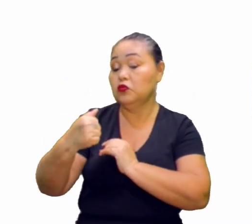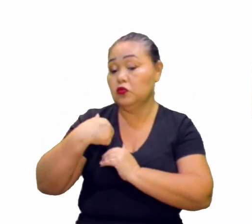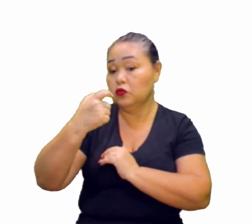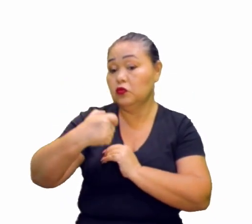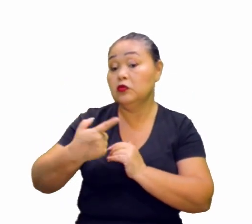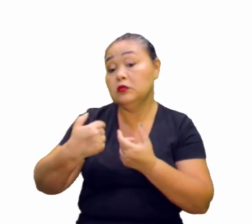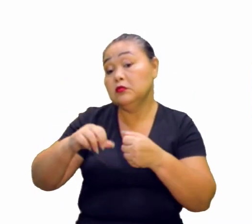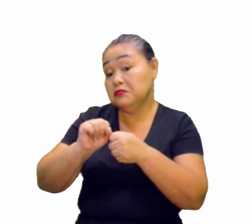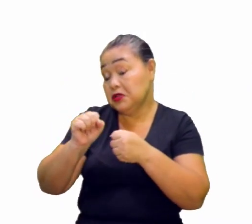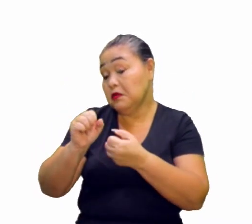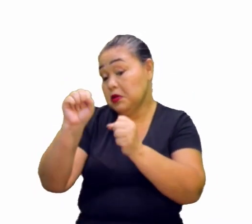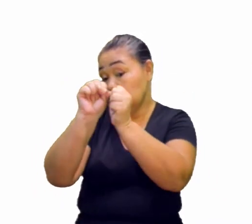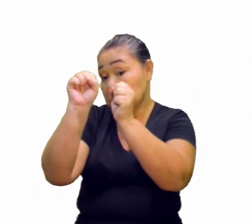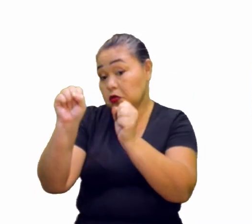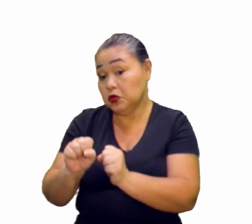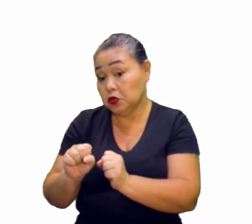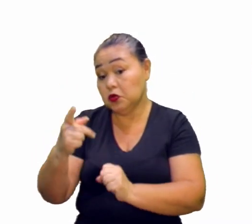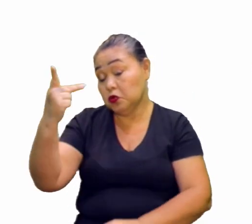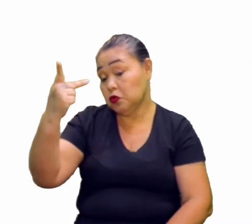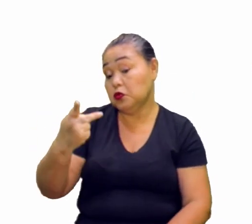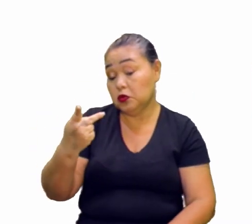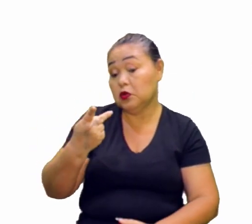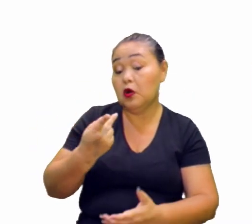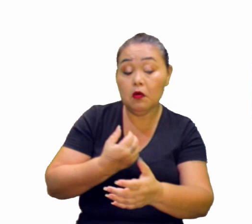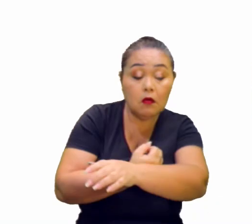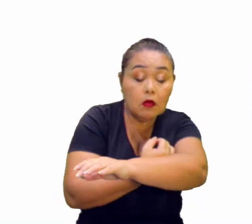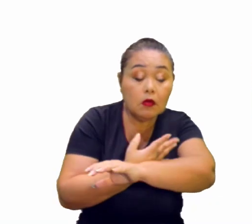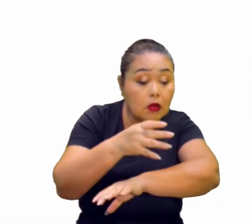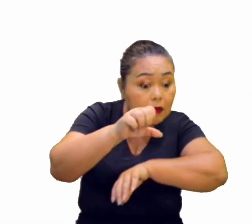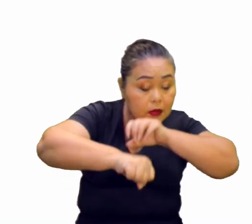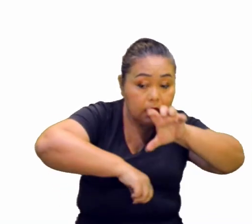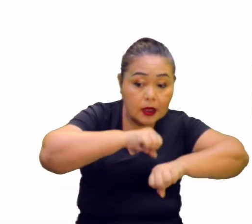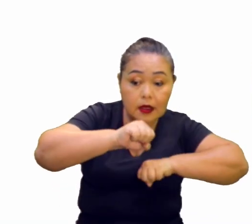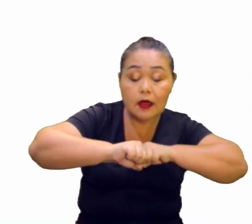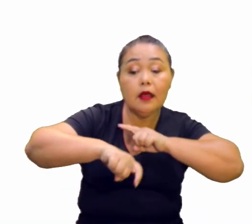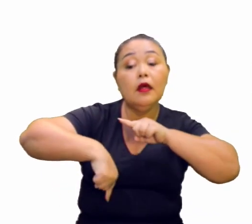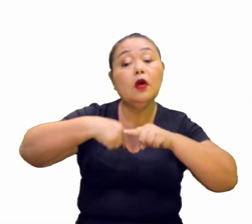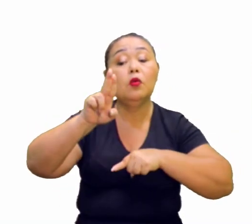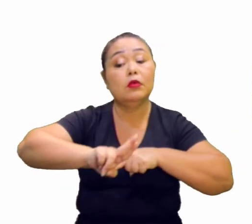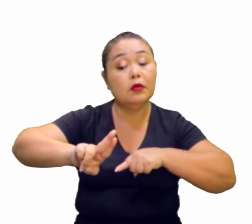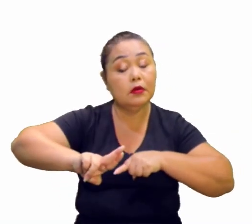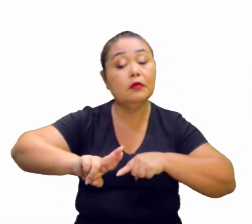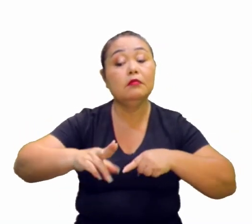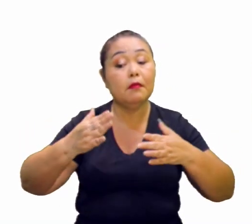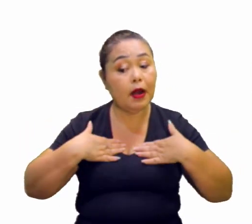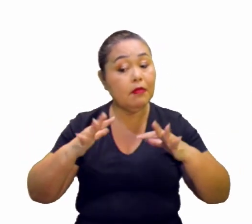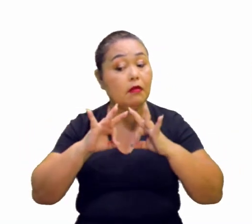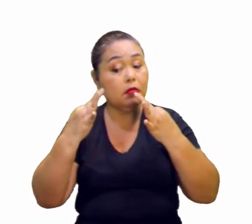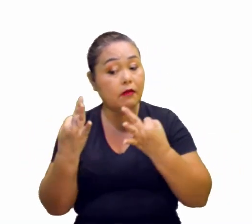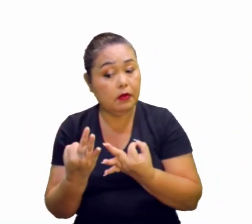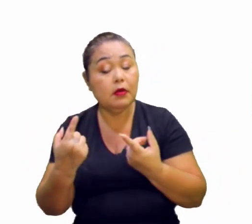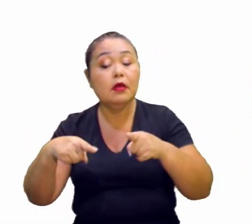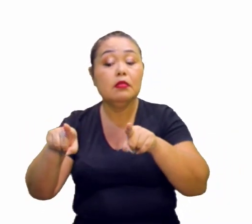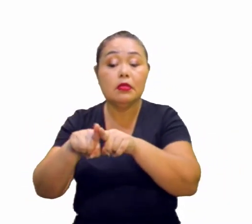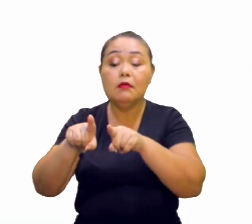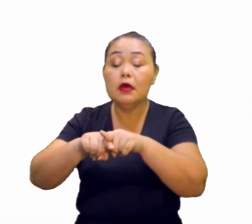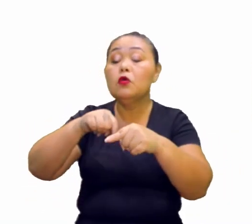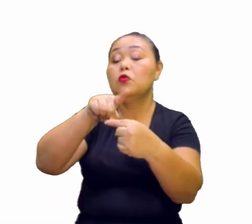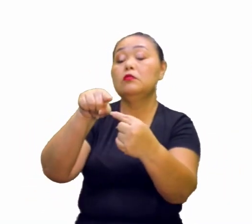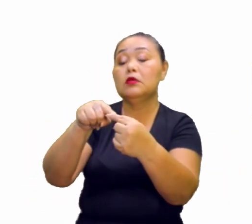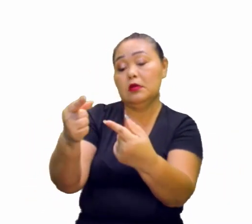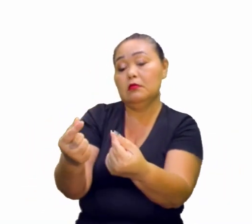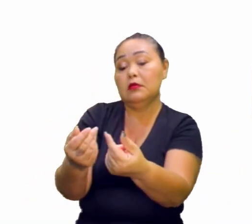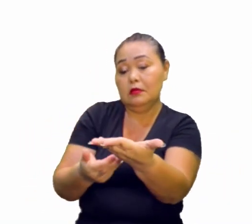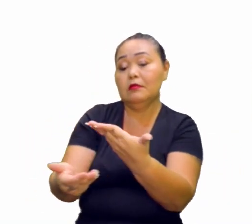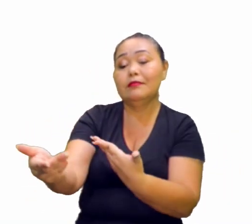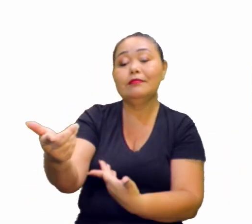SAF intermediário, onde eu planto, eu cultivo, mas eu utilizo para a minha família e também tem os fins econômicos